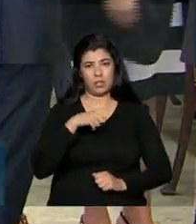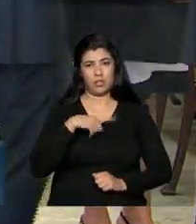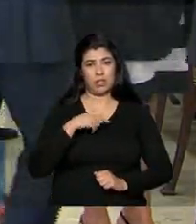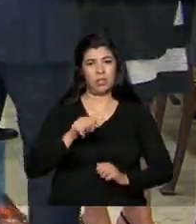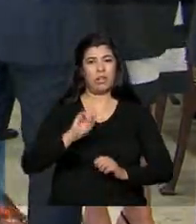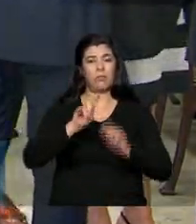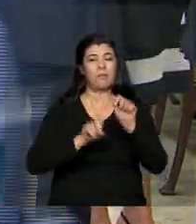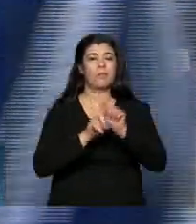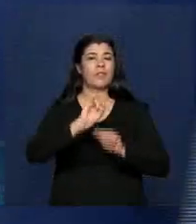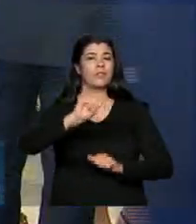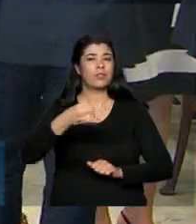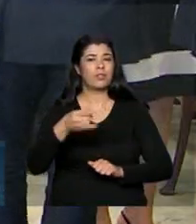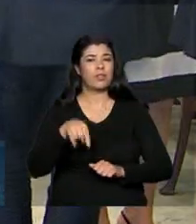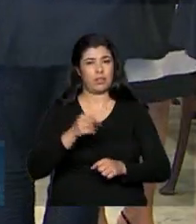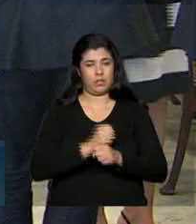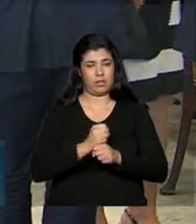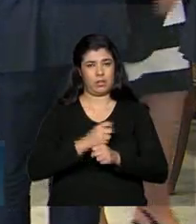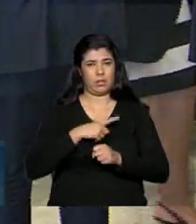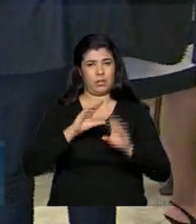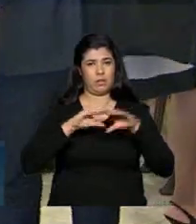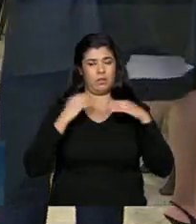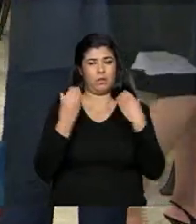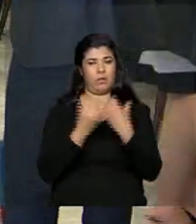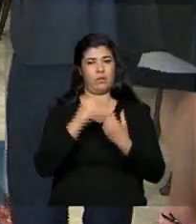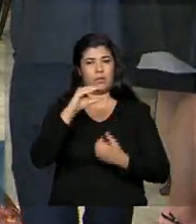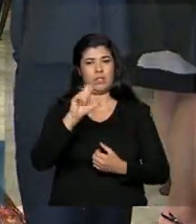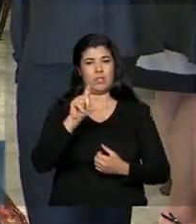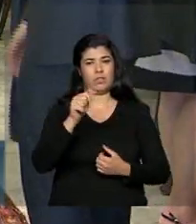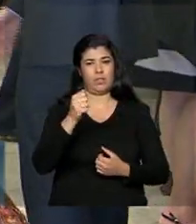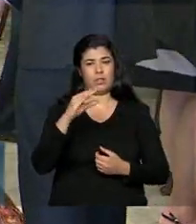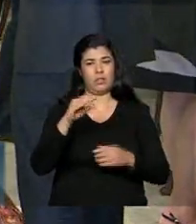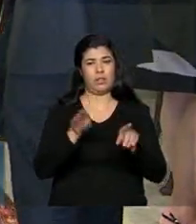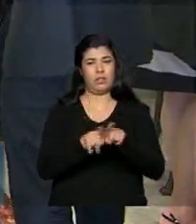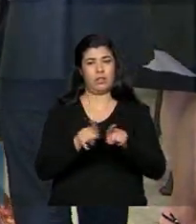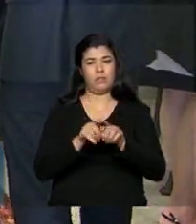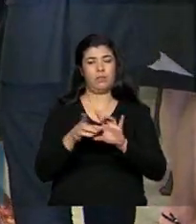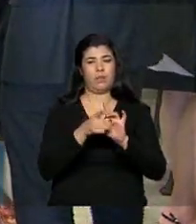estiveram reunidas na cúpula CELAC e União Europeia.